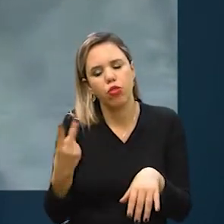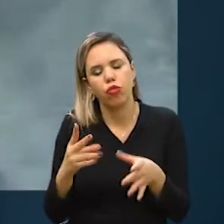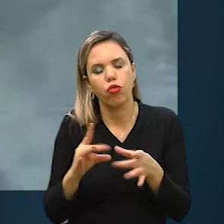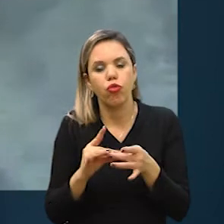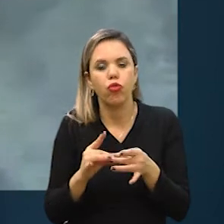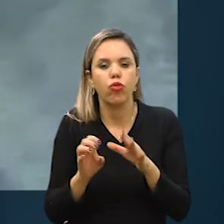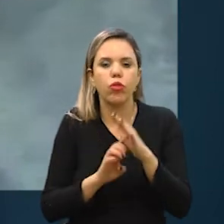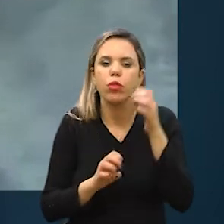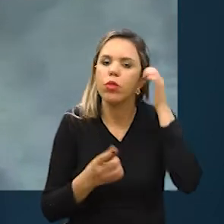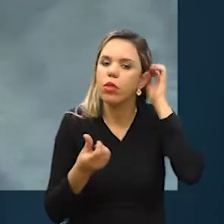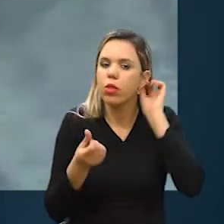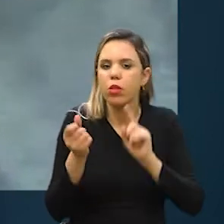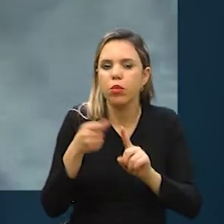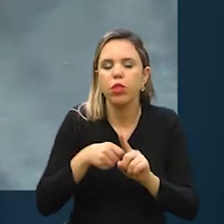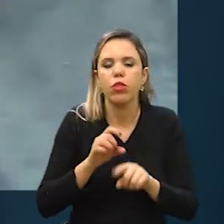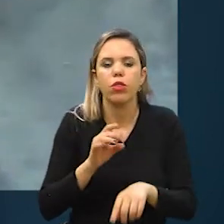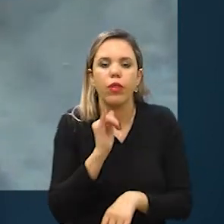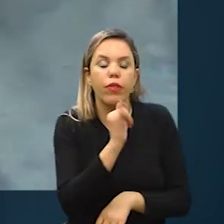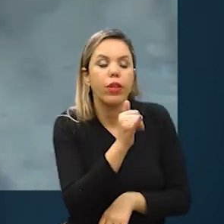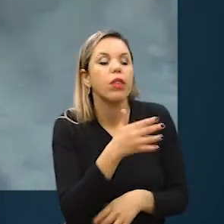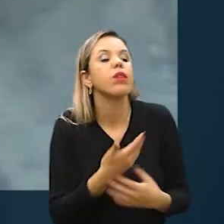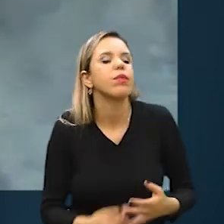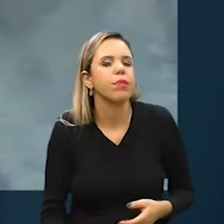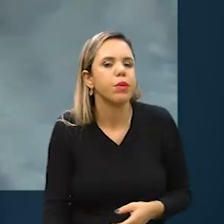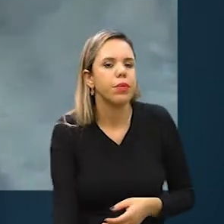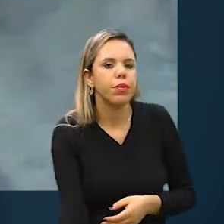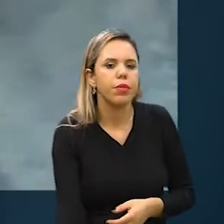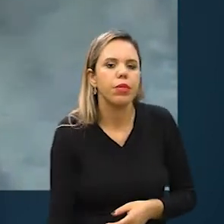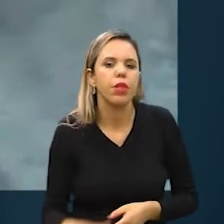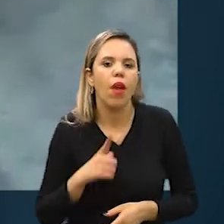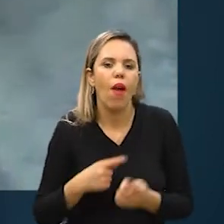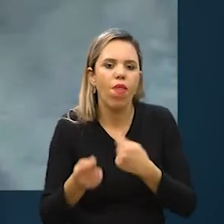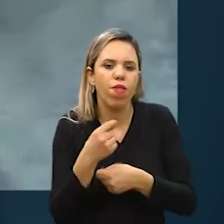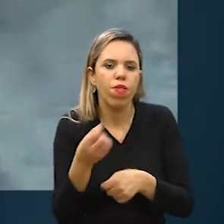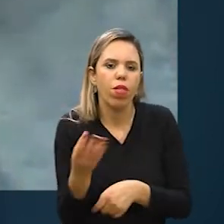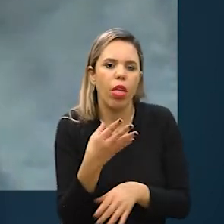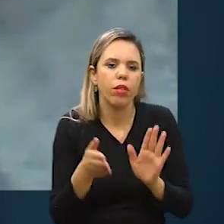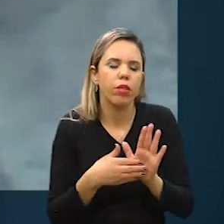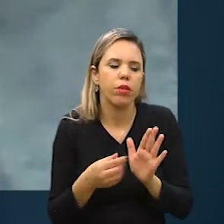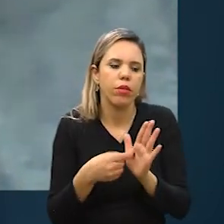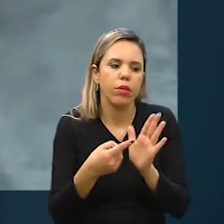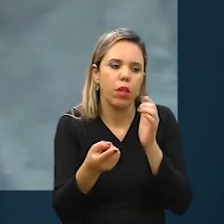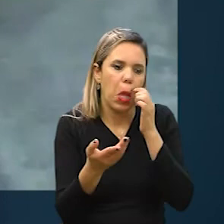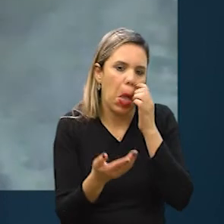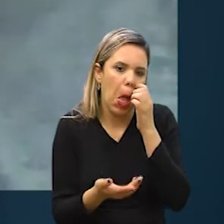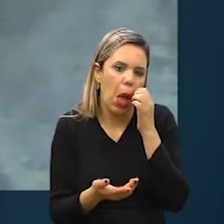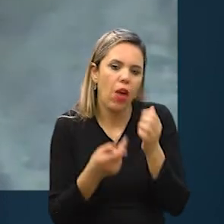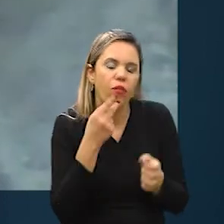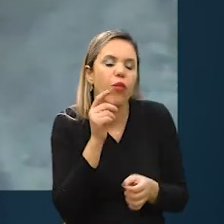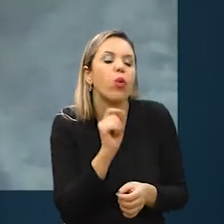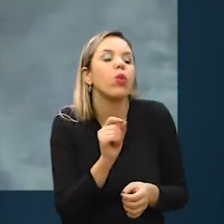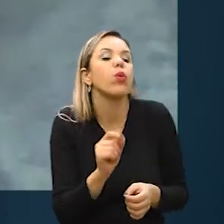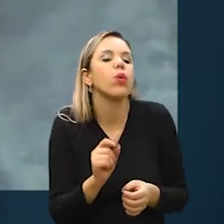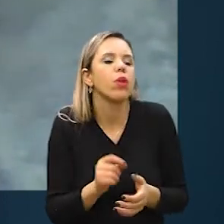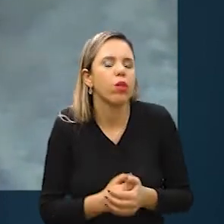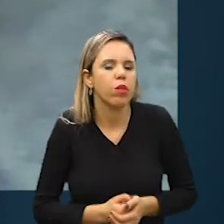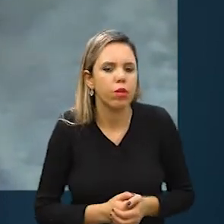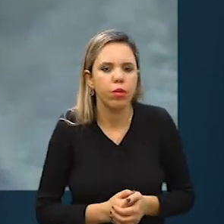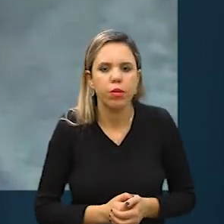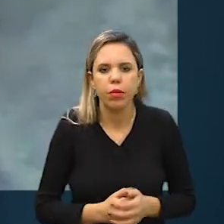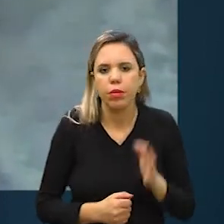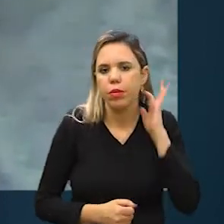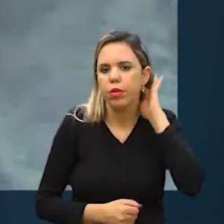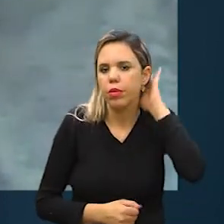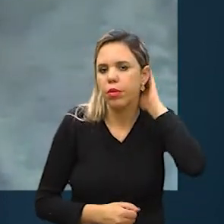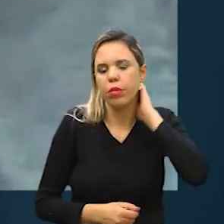era sócio, né? Fazia cerca de 6 meses, eu falei, Ana, eu tenho um negócio novo para te oferecer. Ela falou, o que que é, Sidney? Eu falei,